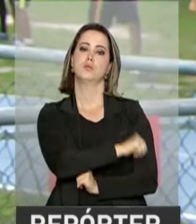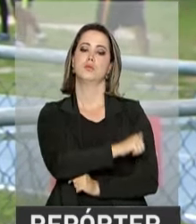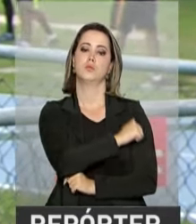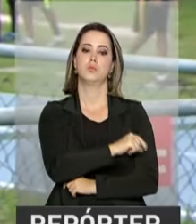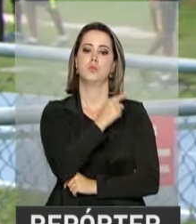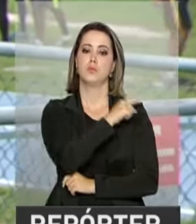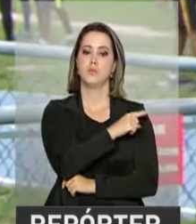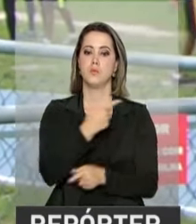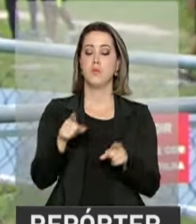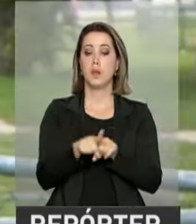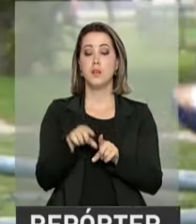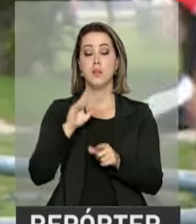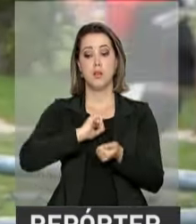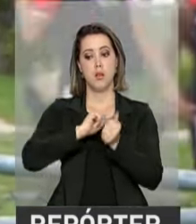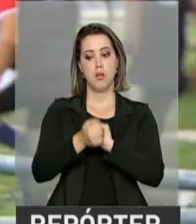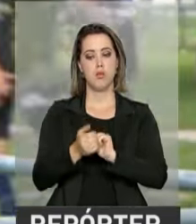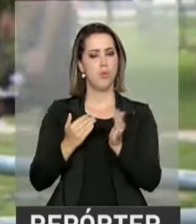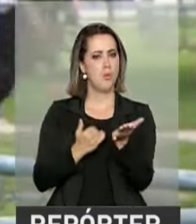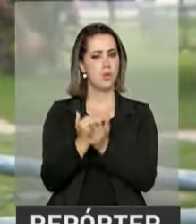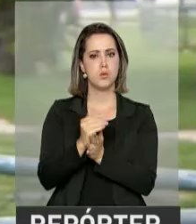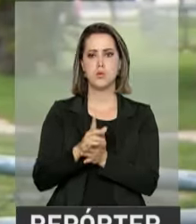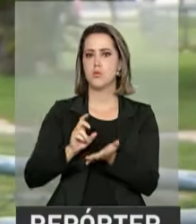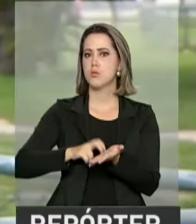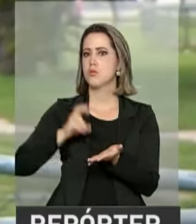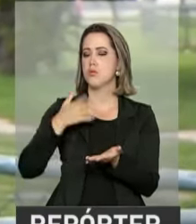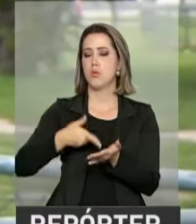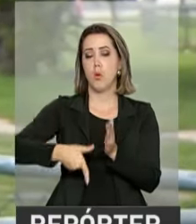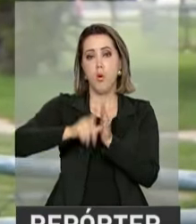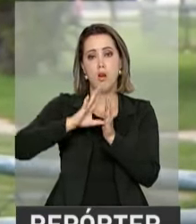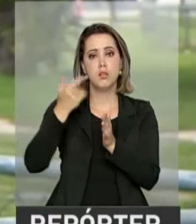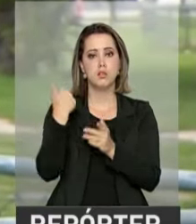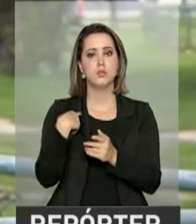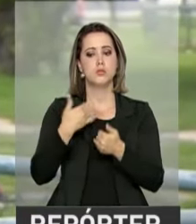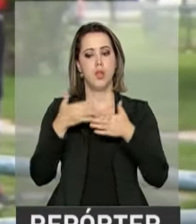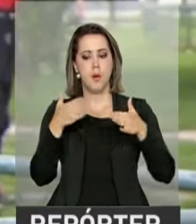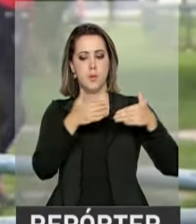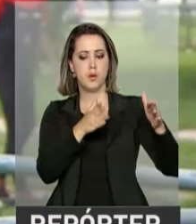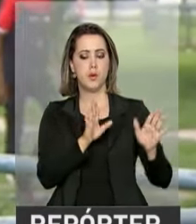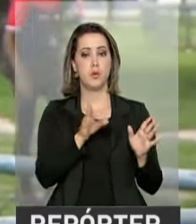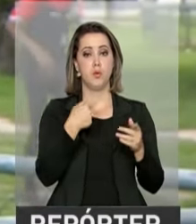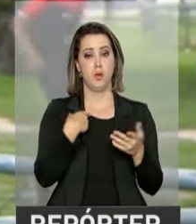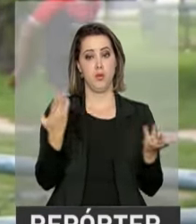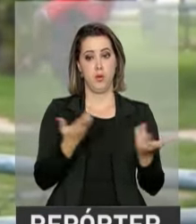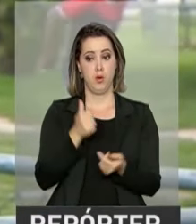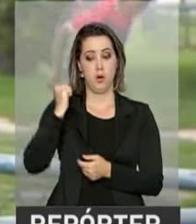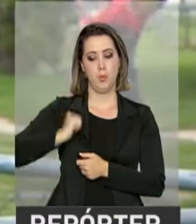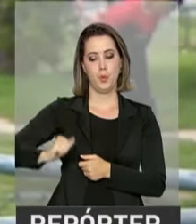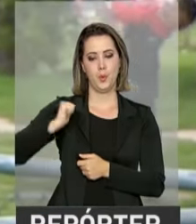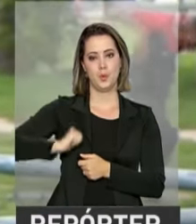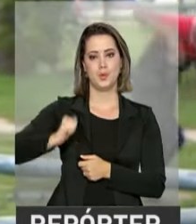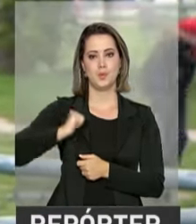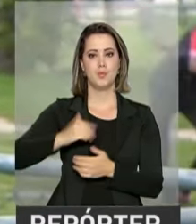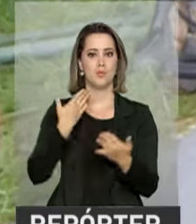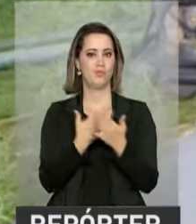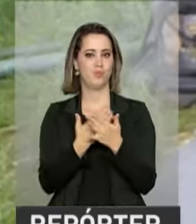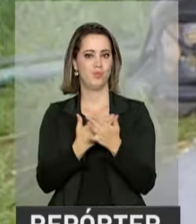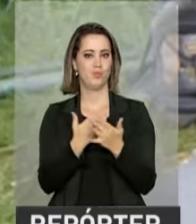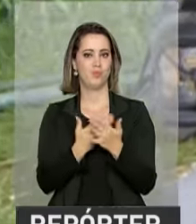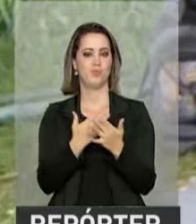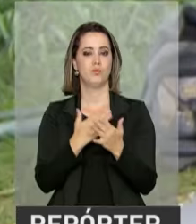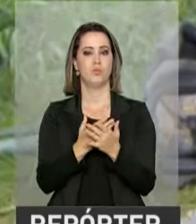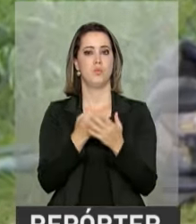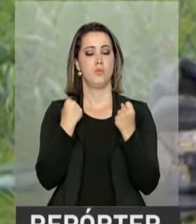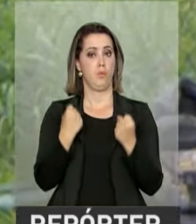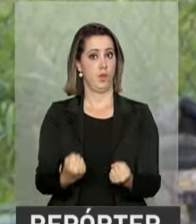mundo batismo cedo e conta que o sport abriu muitas portas em sua vida como uma bolsa para estudar educação física para o